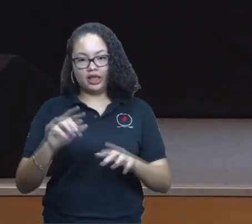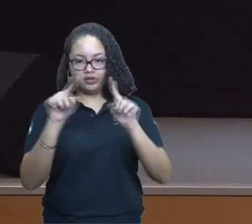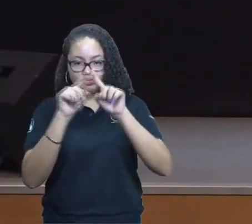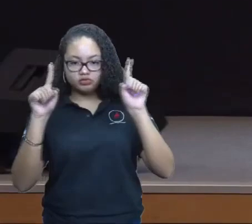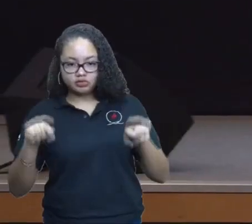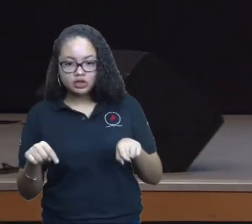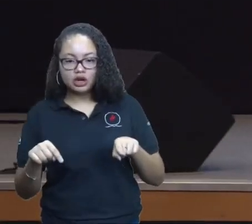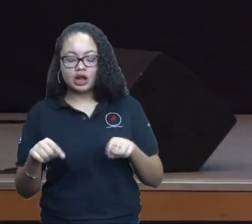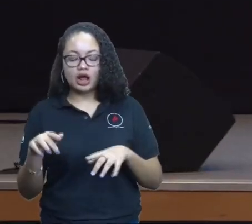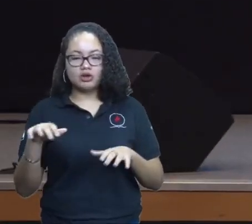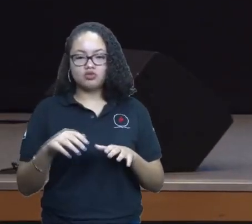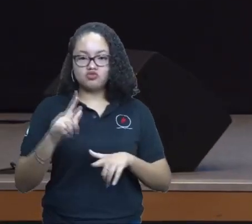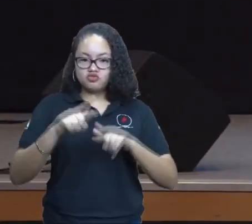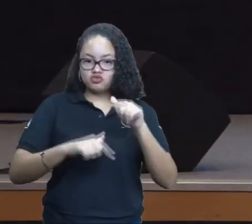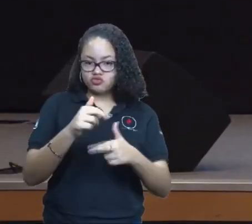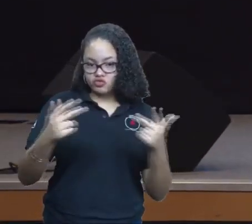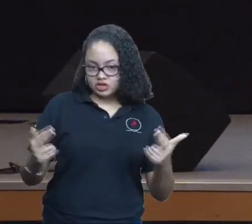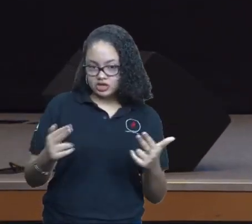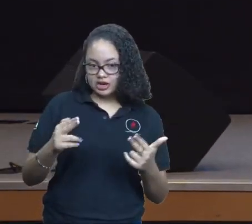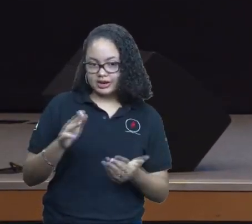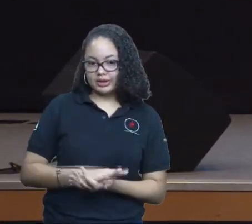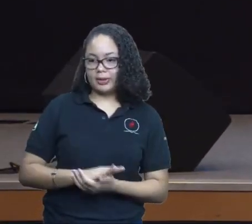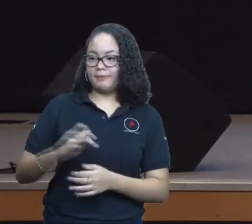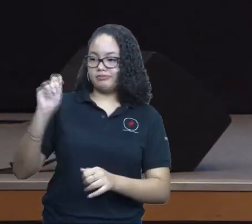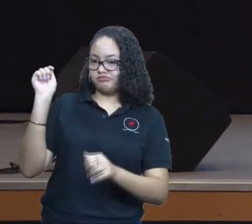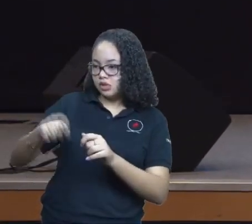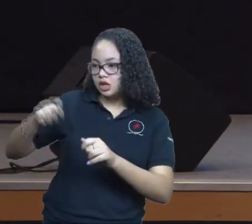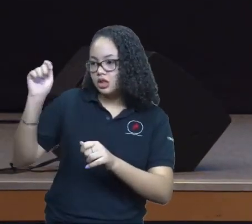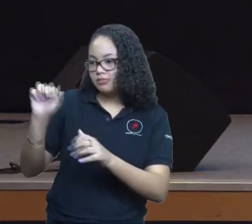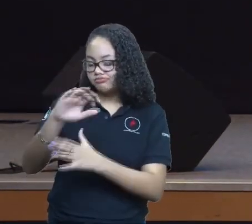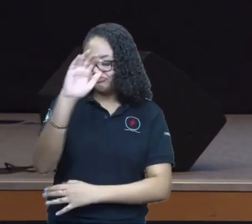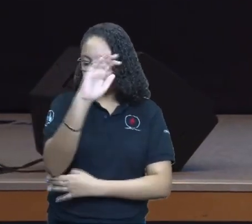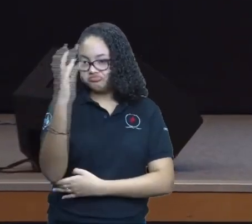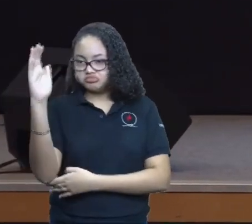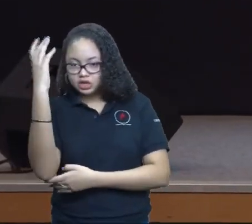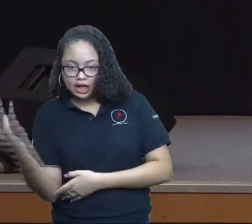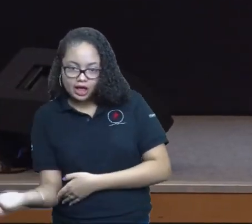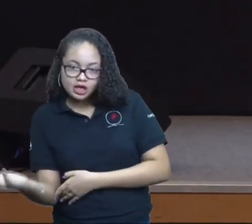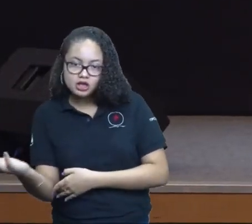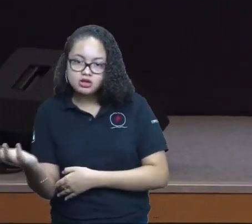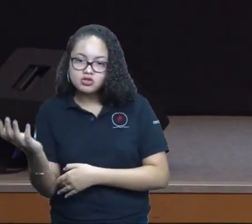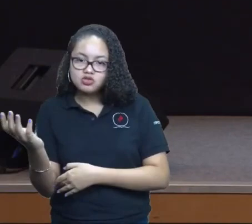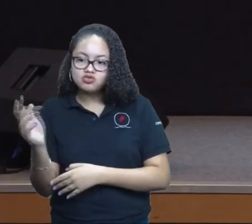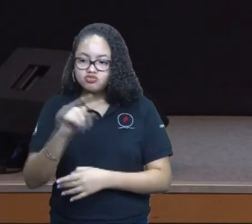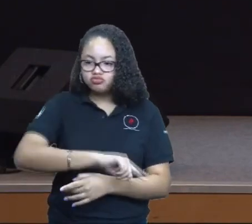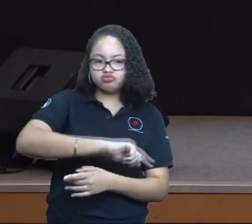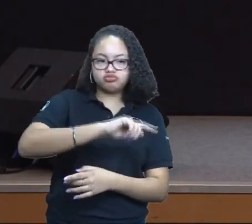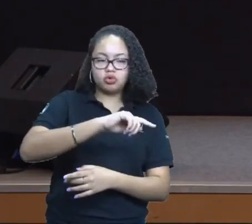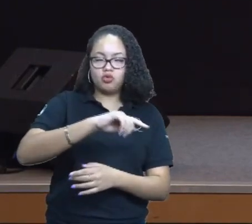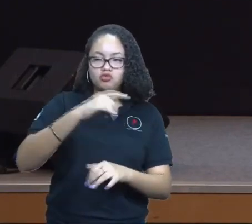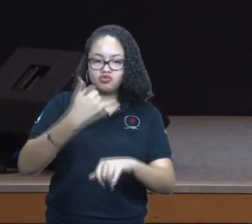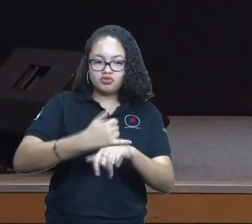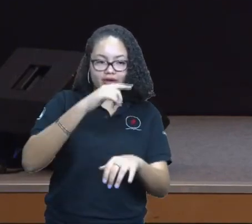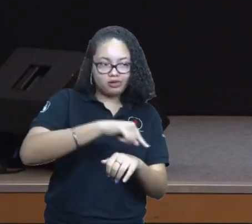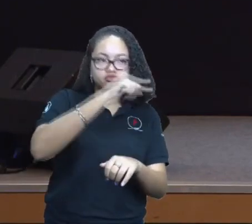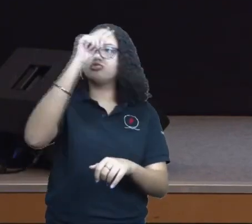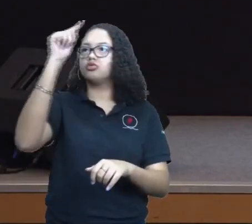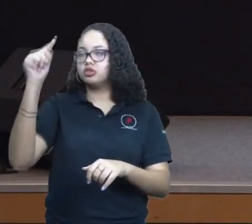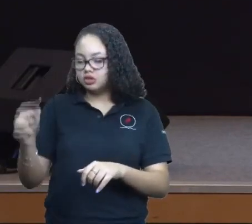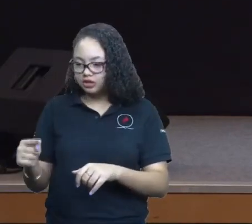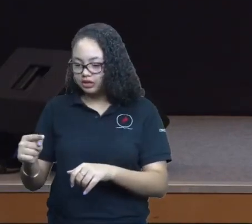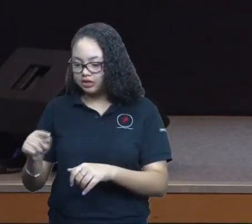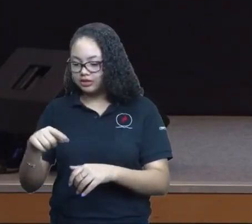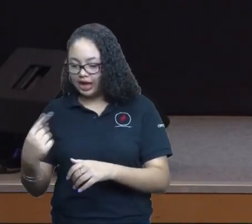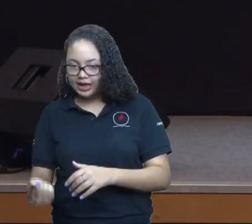com machado na mão bateu na vida a vida caiu voou para lá o ferro do Machado caiu